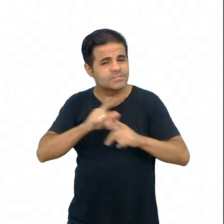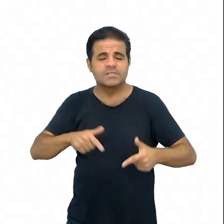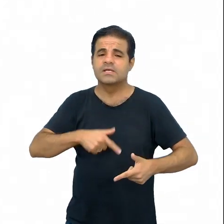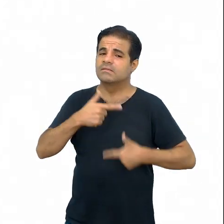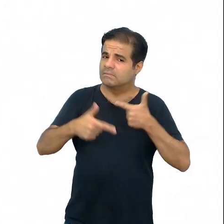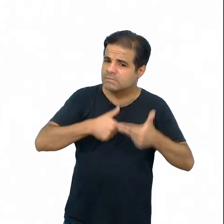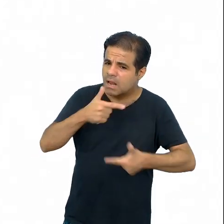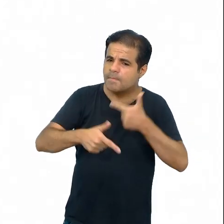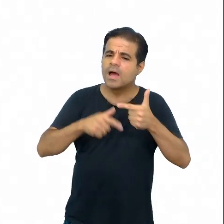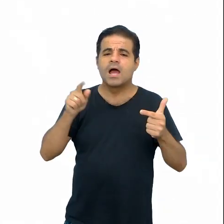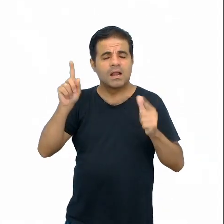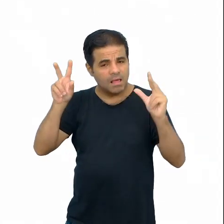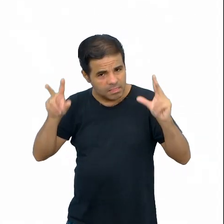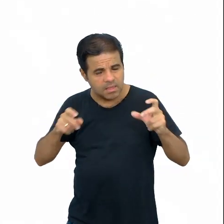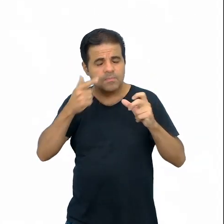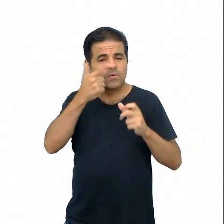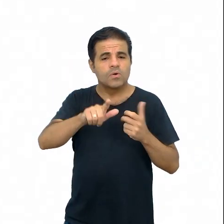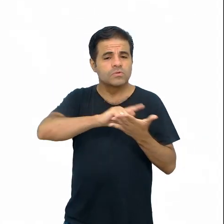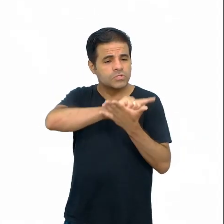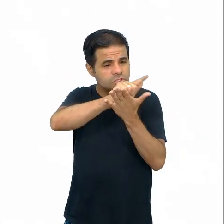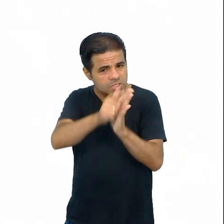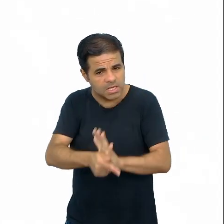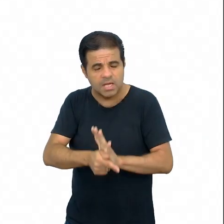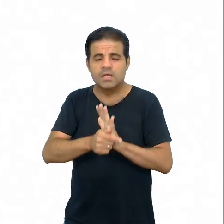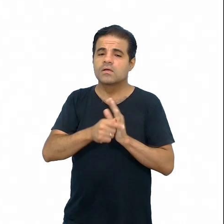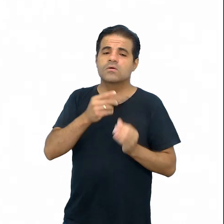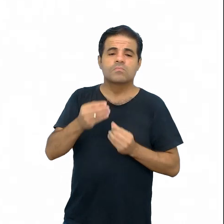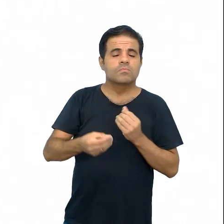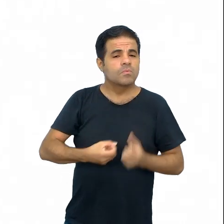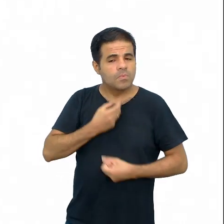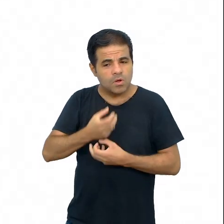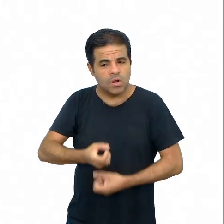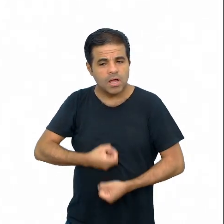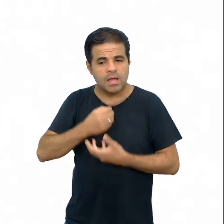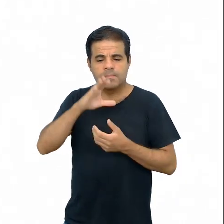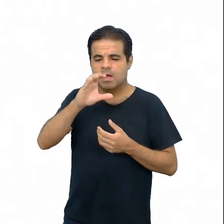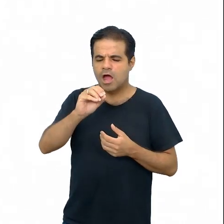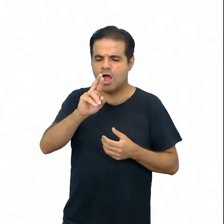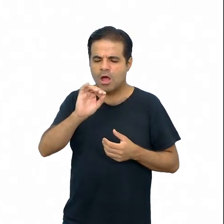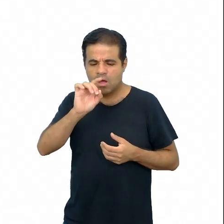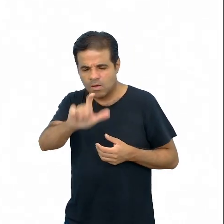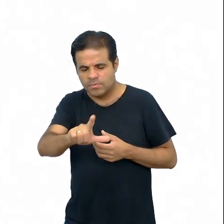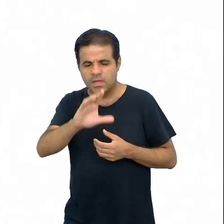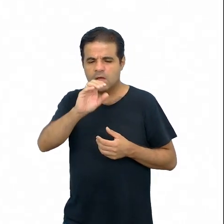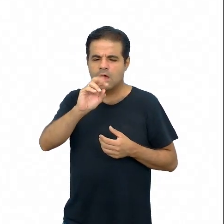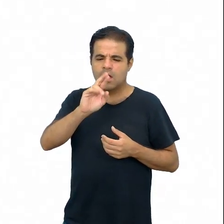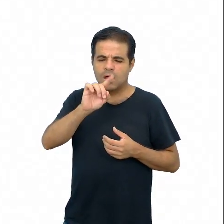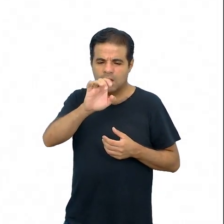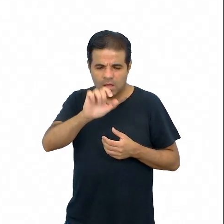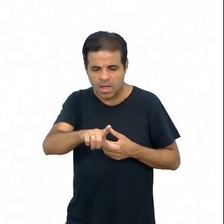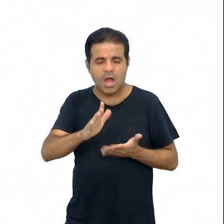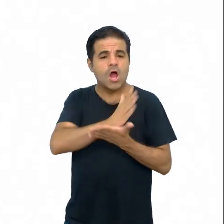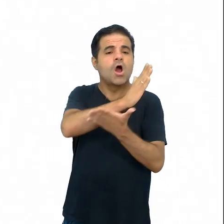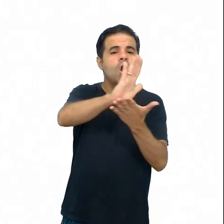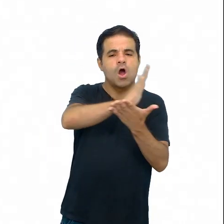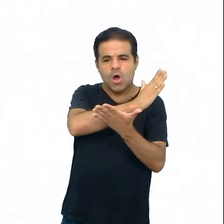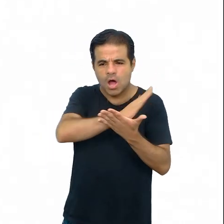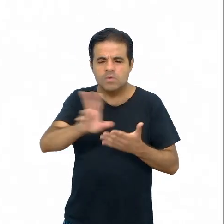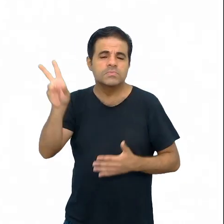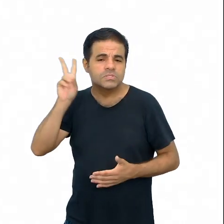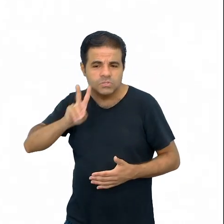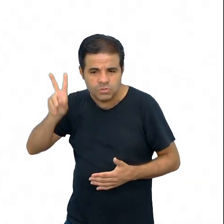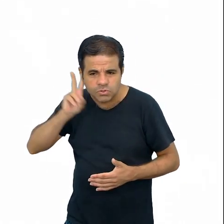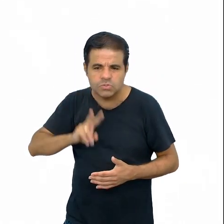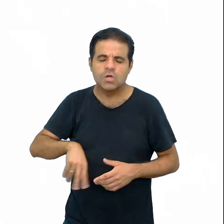trabalha-se junto com isso, com outros gêneros, como um poema de cordel, por exemplo, né? Como, às vezes, algumas histórias